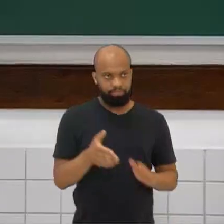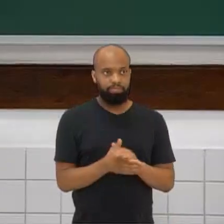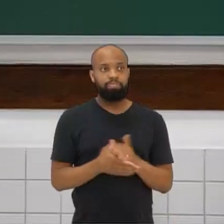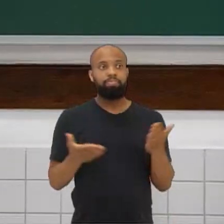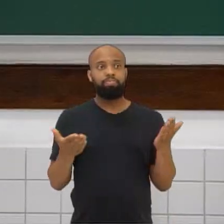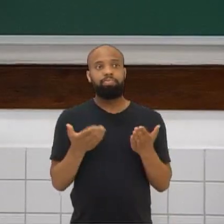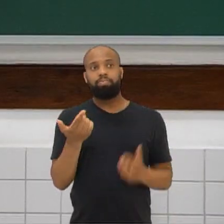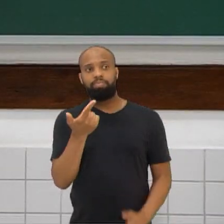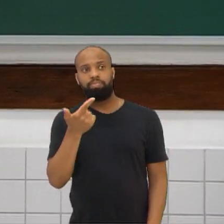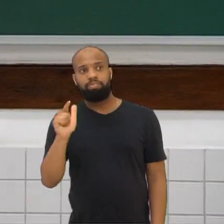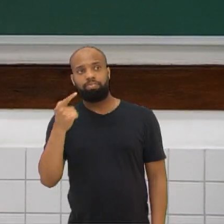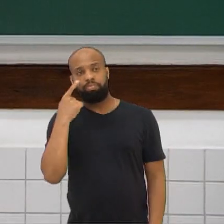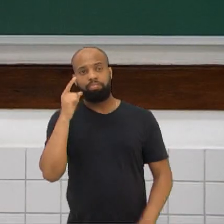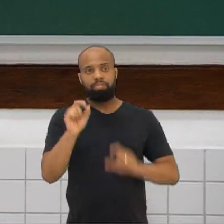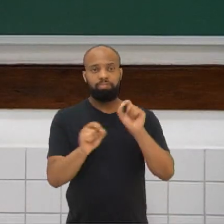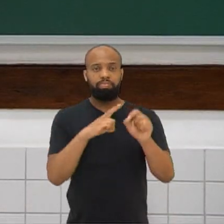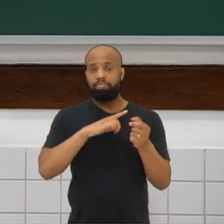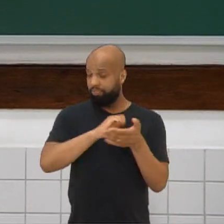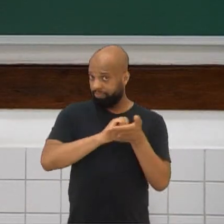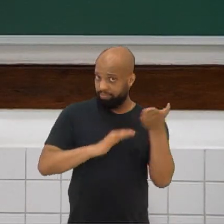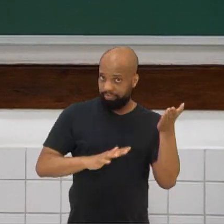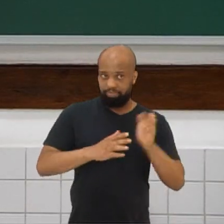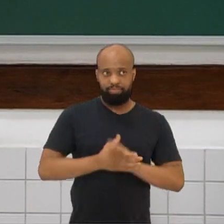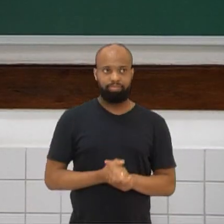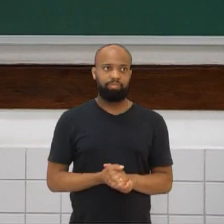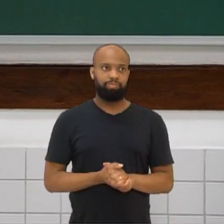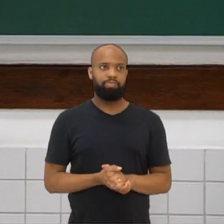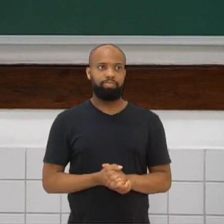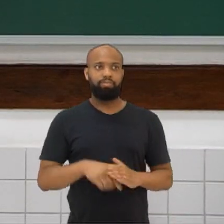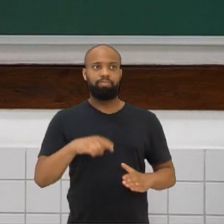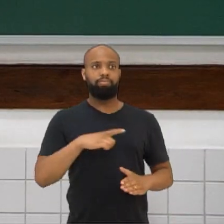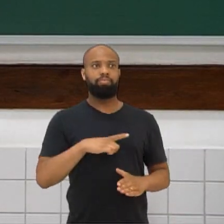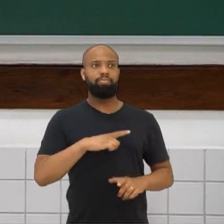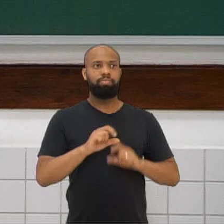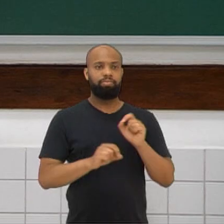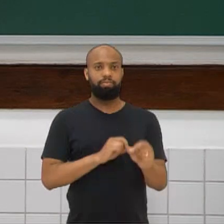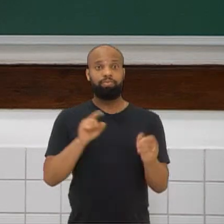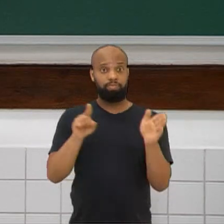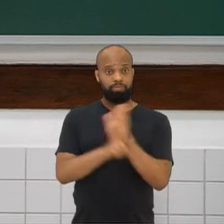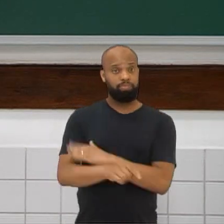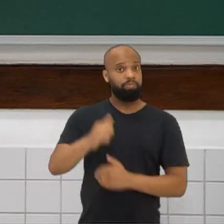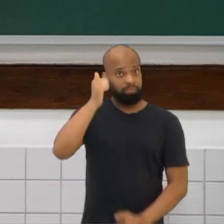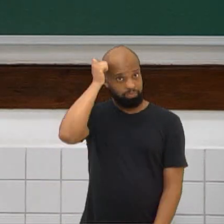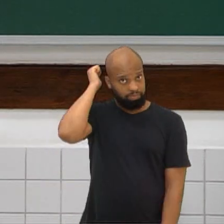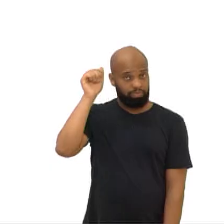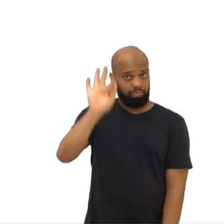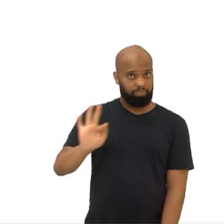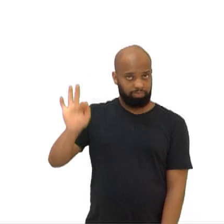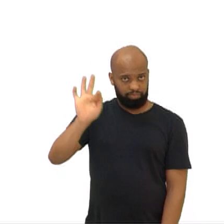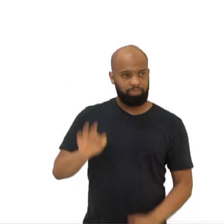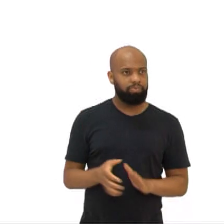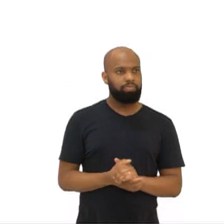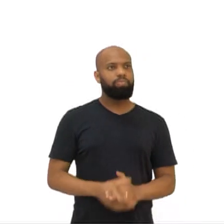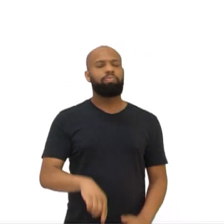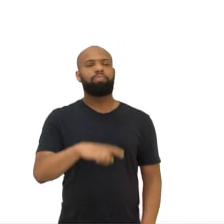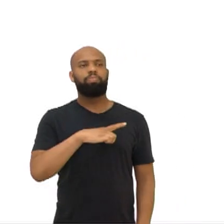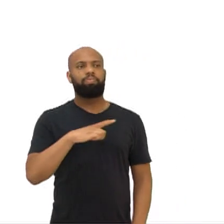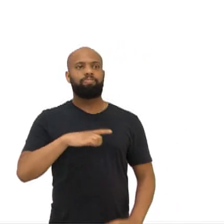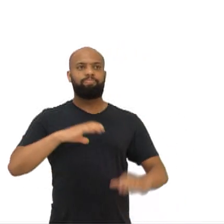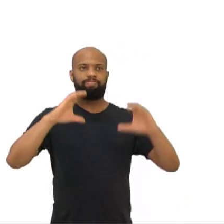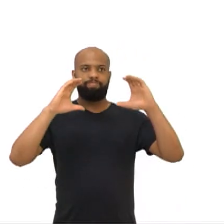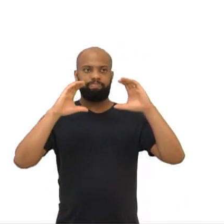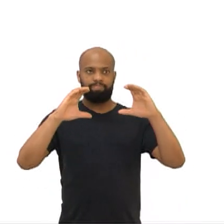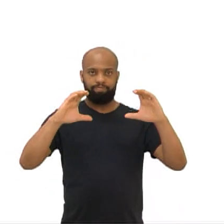a próxima. Vamos ver o que é? De uma faculdade, Unirio. Considere a